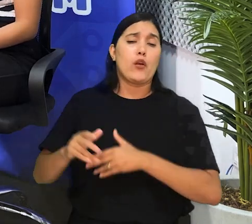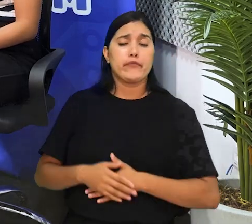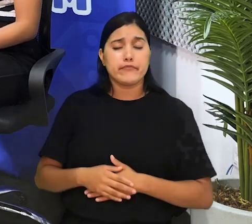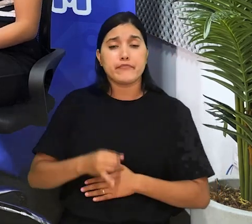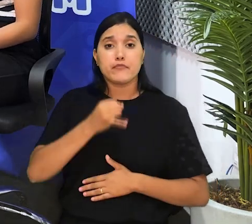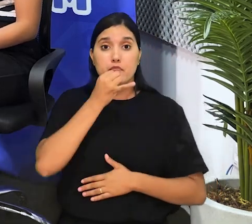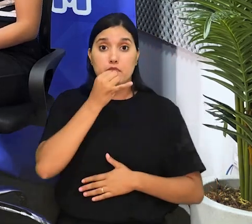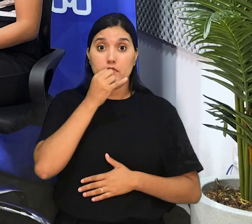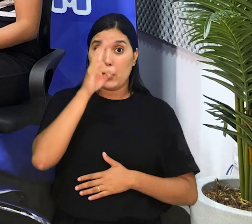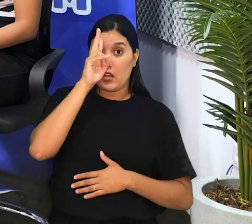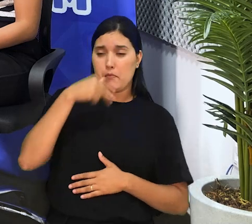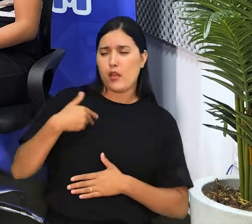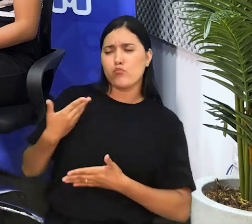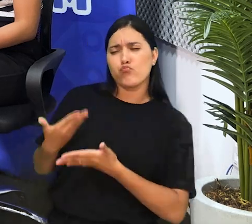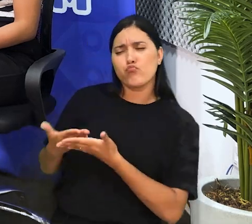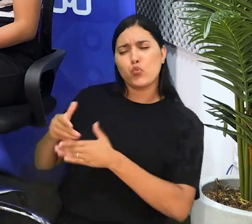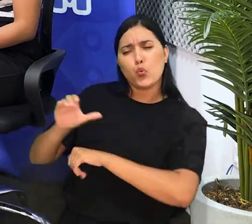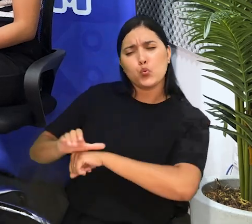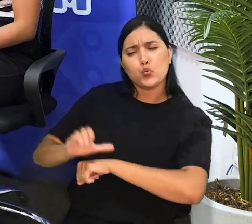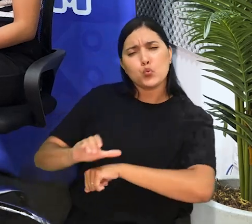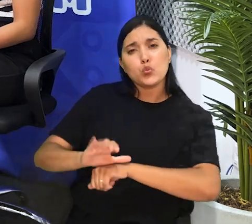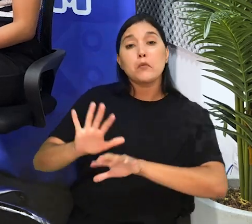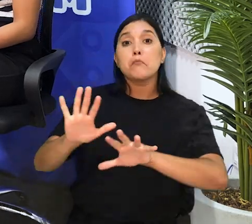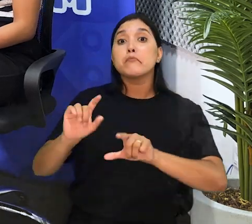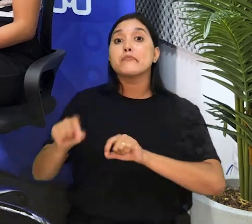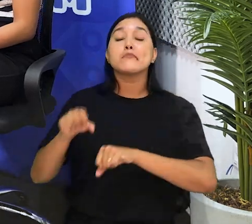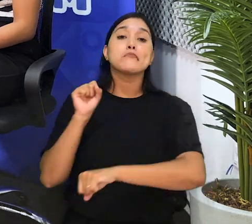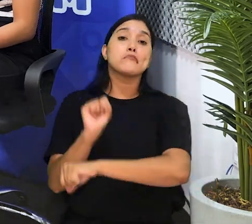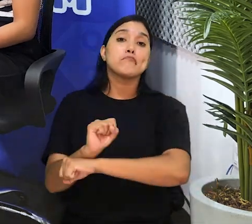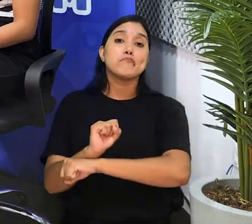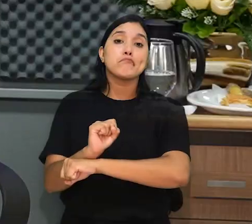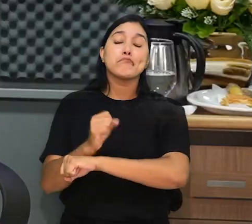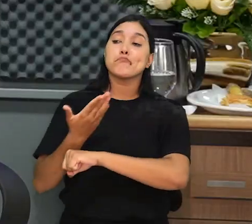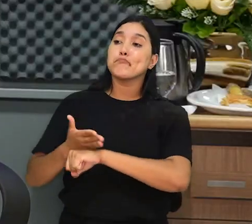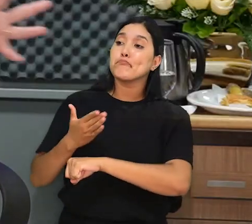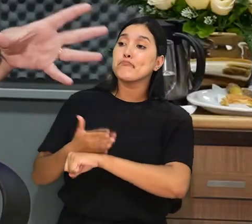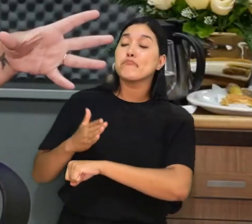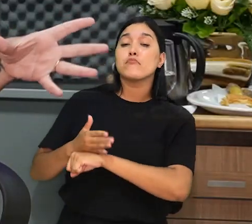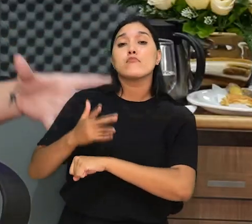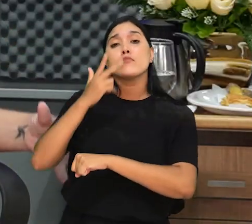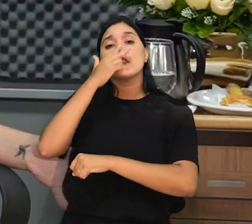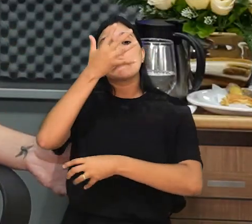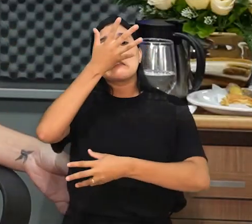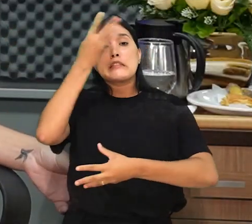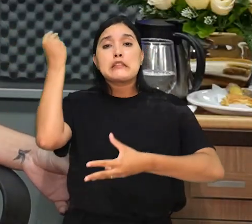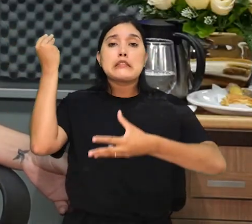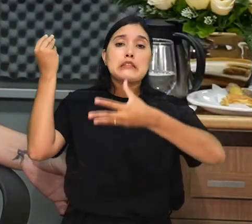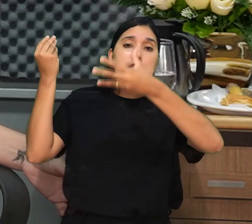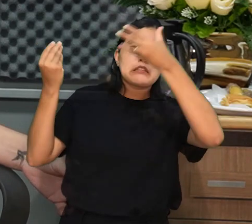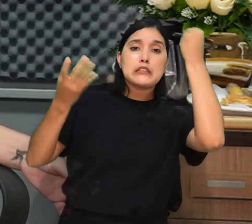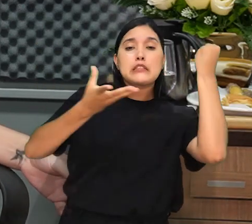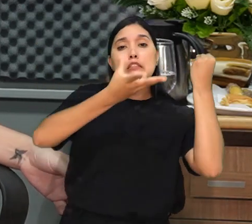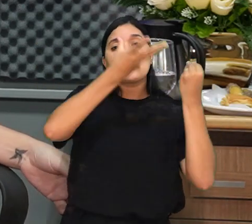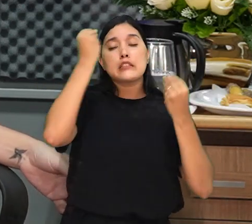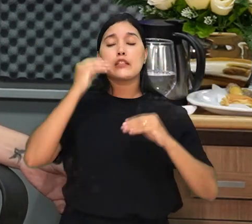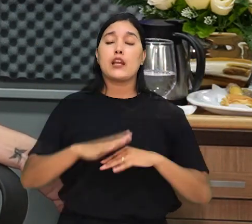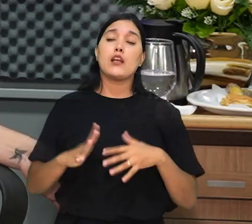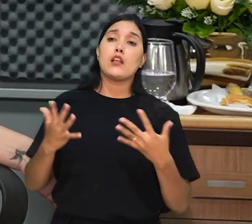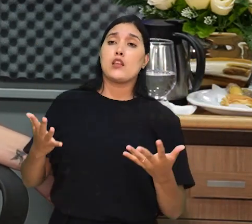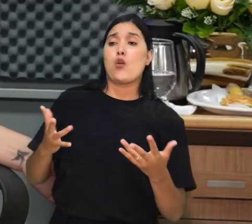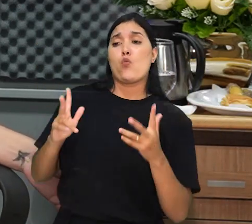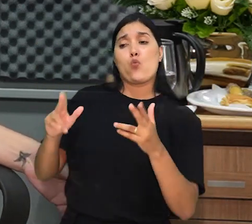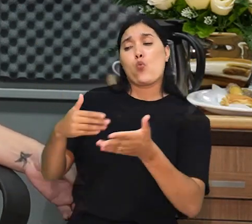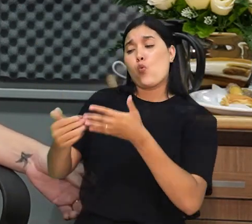coisa é a Libras. Por exemplo, como eu te falei, né? Eu cheguei a fazer vários cursos. Mas como eu não parei um tempo de praticar, a gente vai esquecendo também o